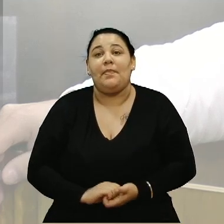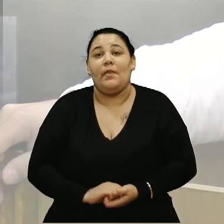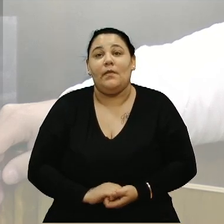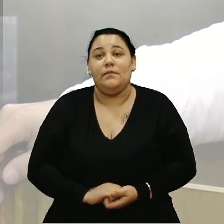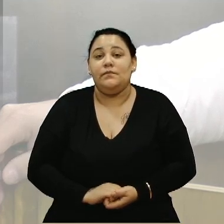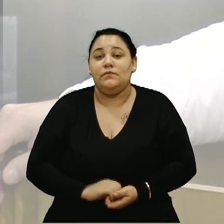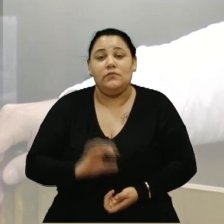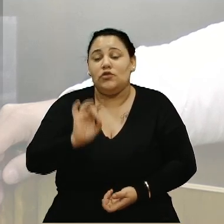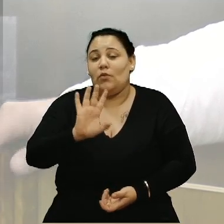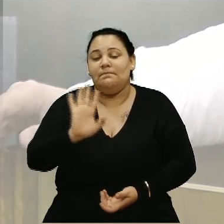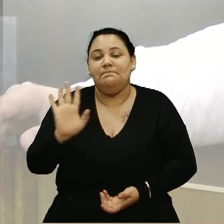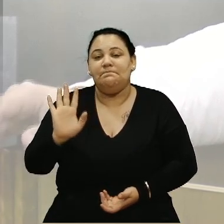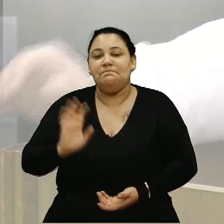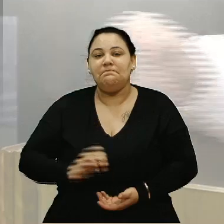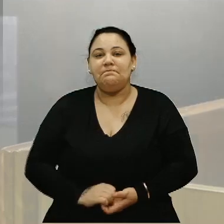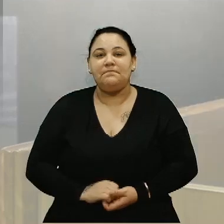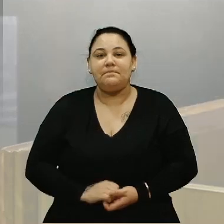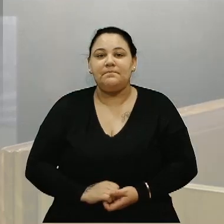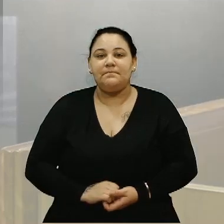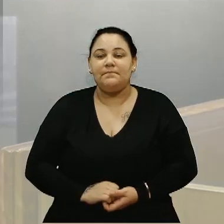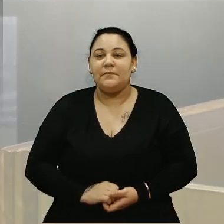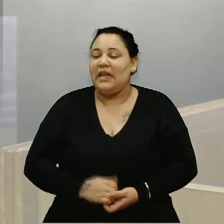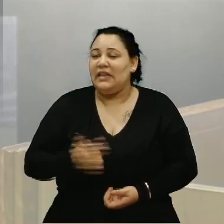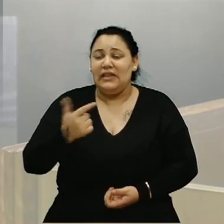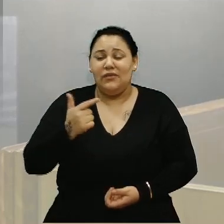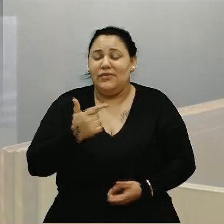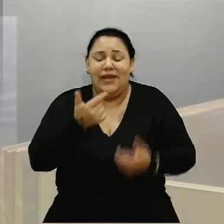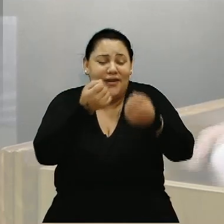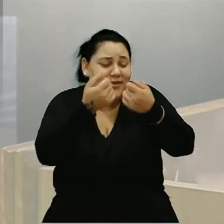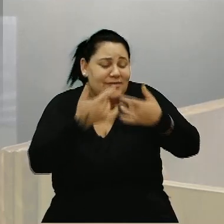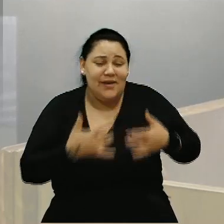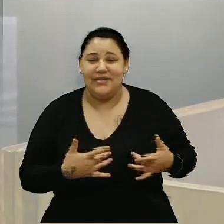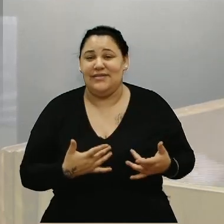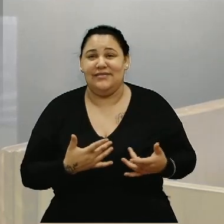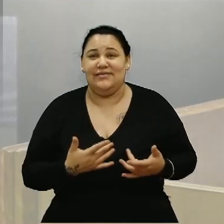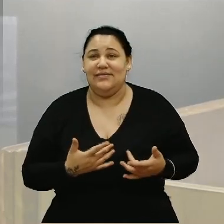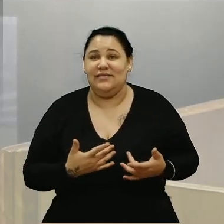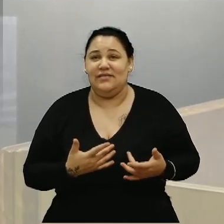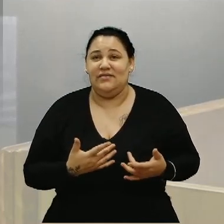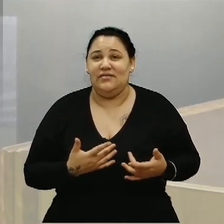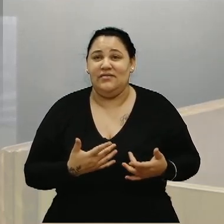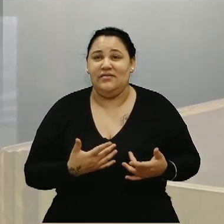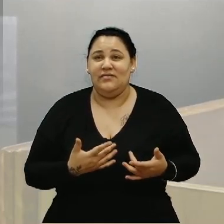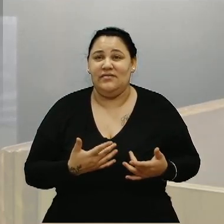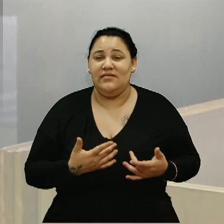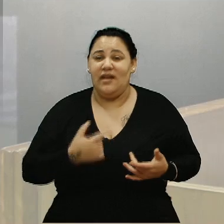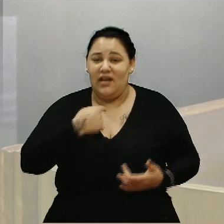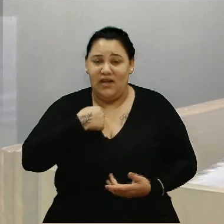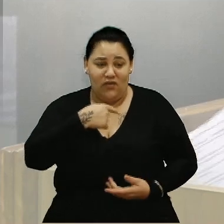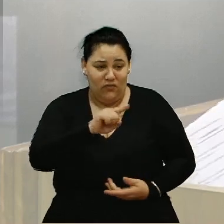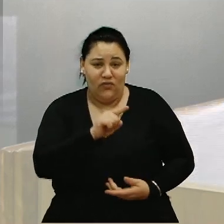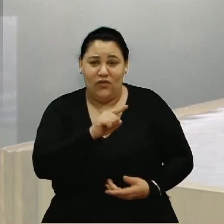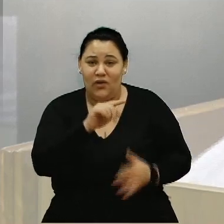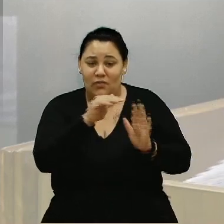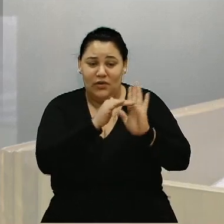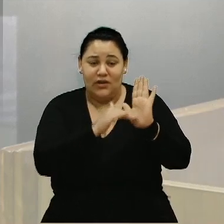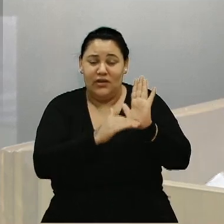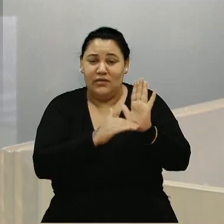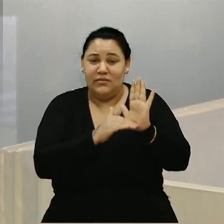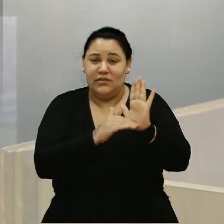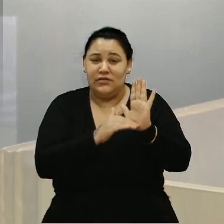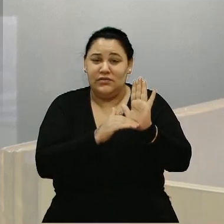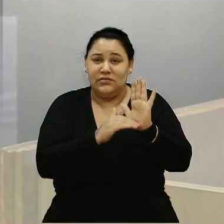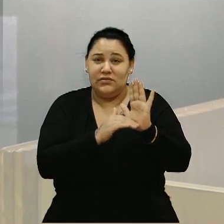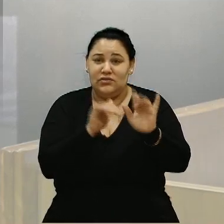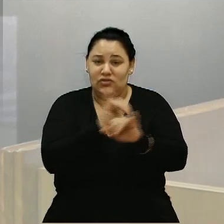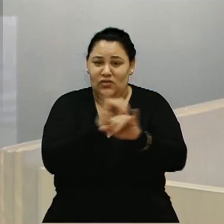É isso. Uma parte, vereador. Não tem outra explicação. Eu fui ao programa de governo do prefeito Adiló.